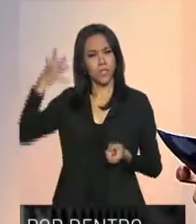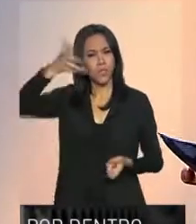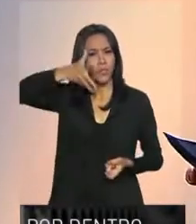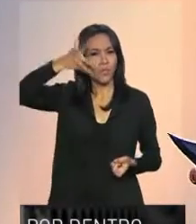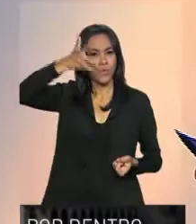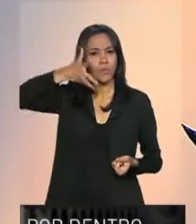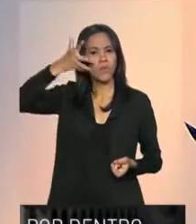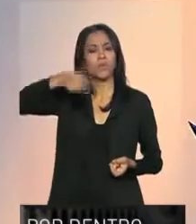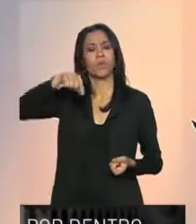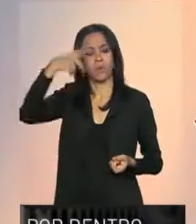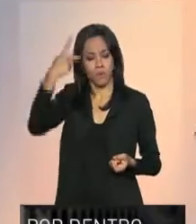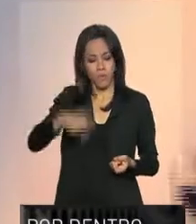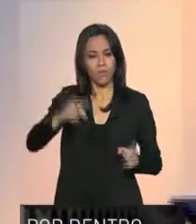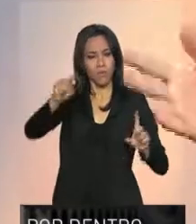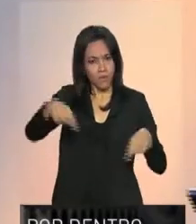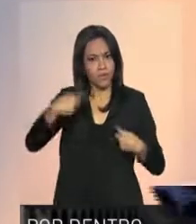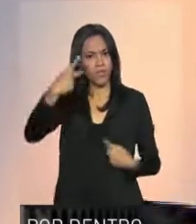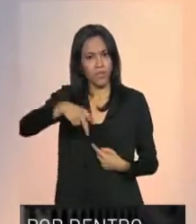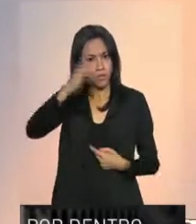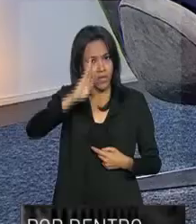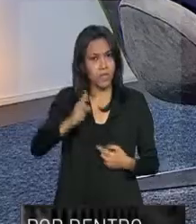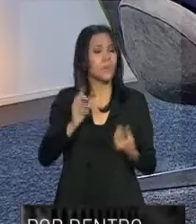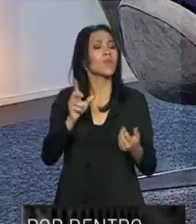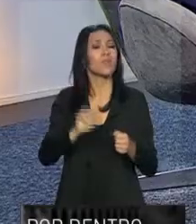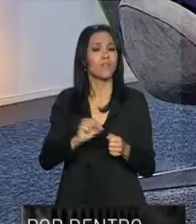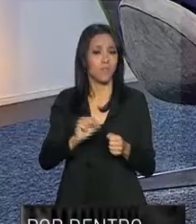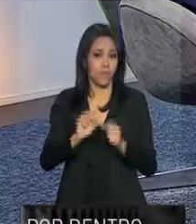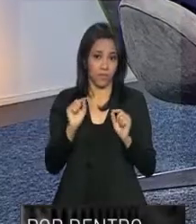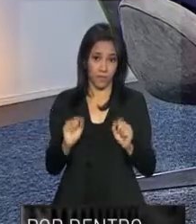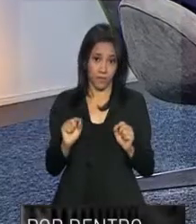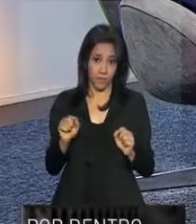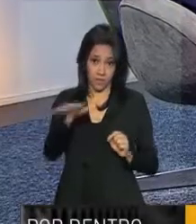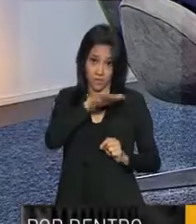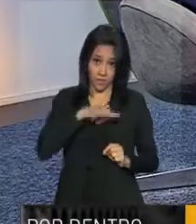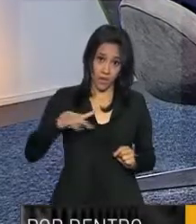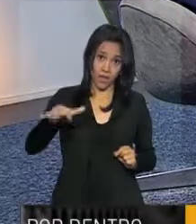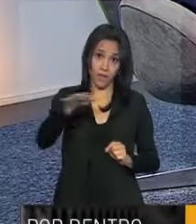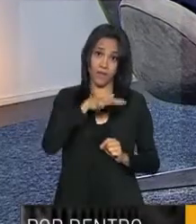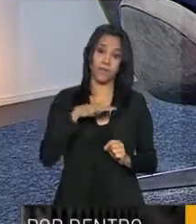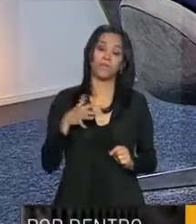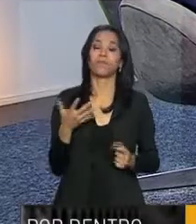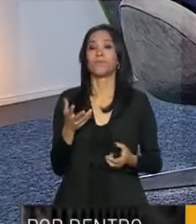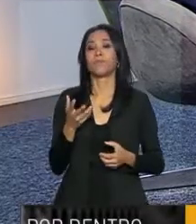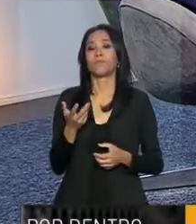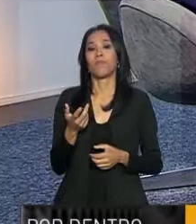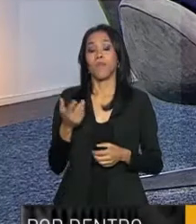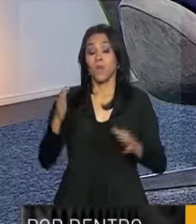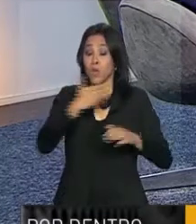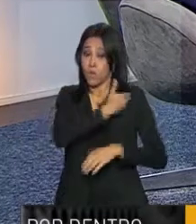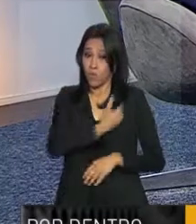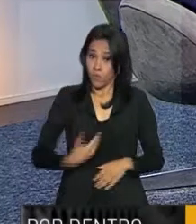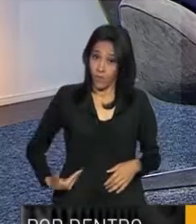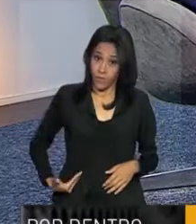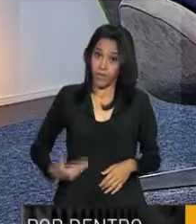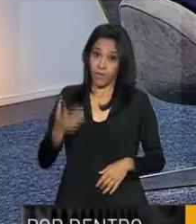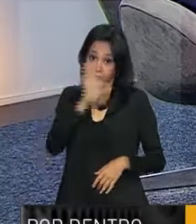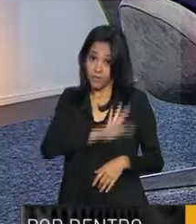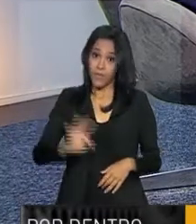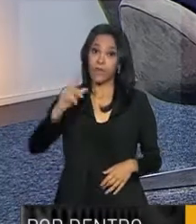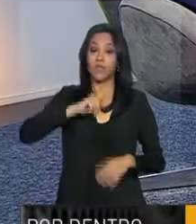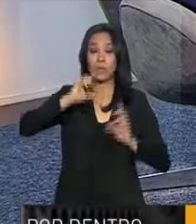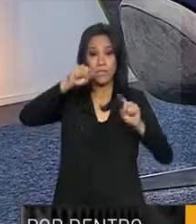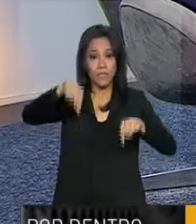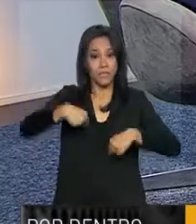aqui no brasil nesse sentido o que tem sido feito veja bem o governo federal tem um desafio enorme com o saneamento haja